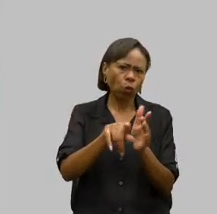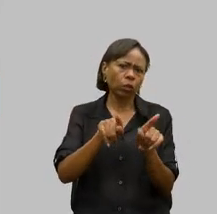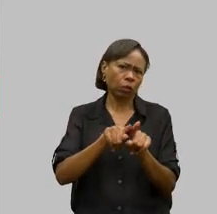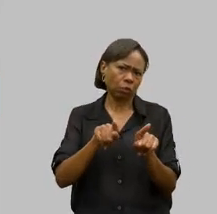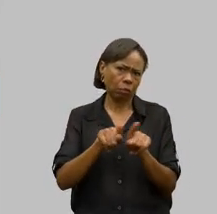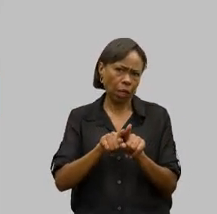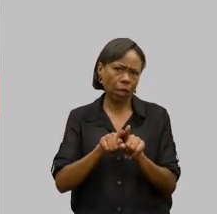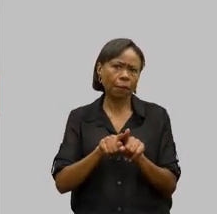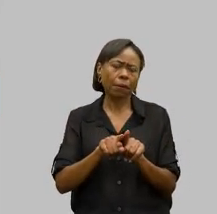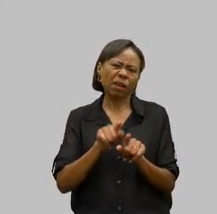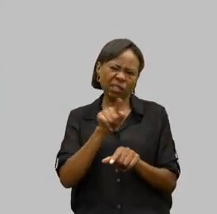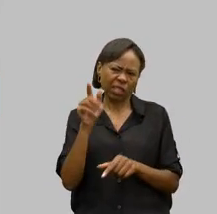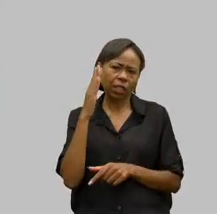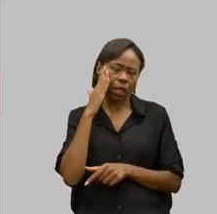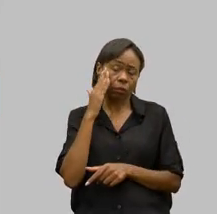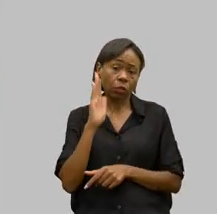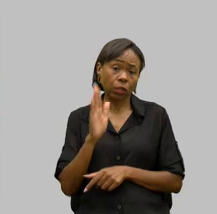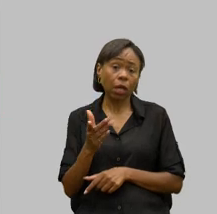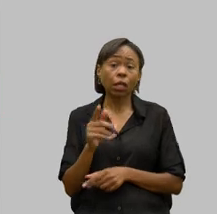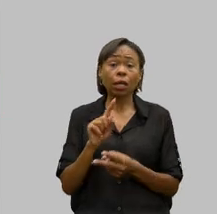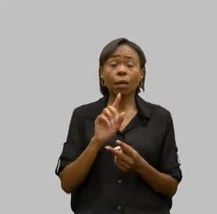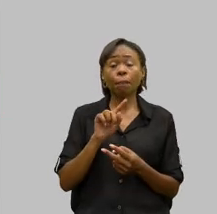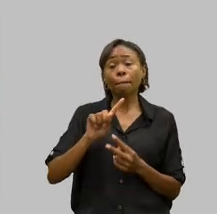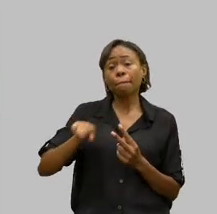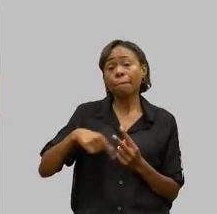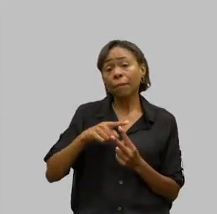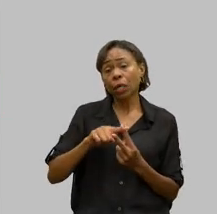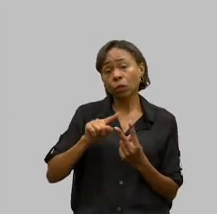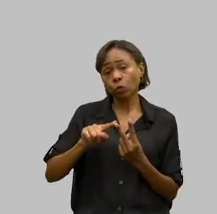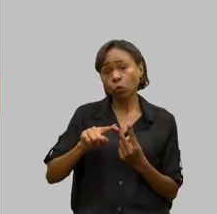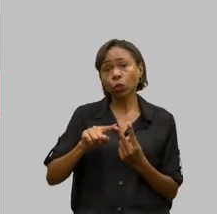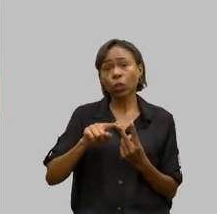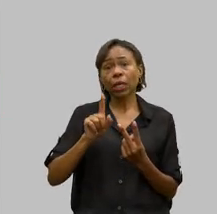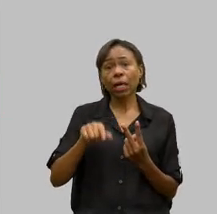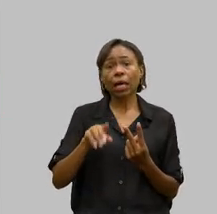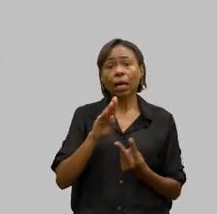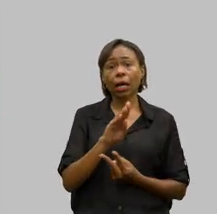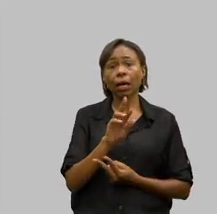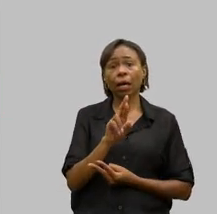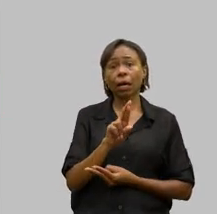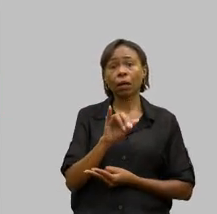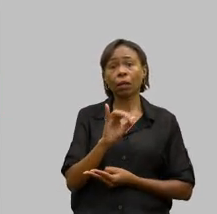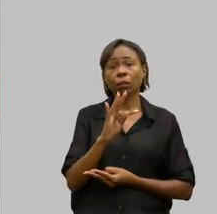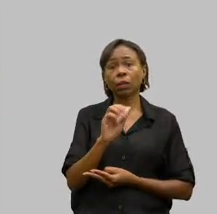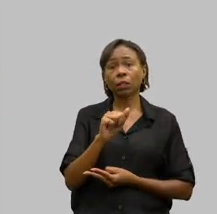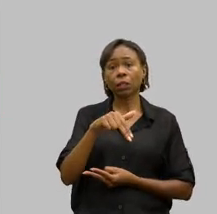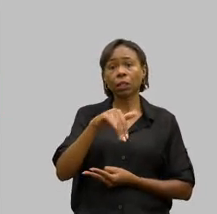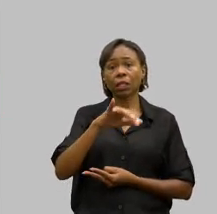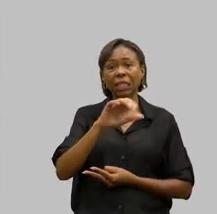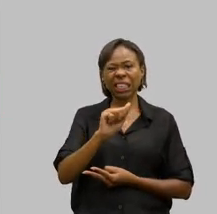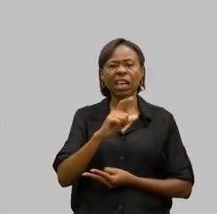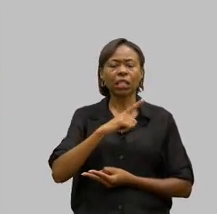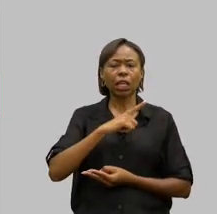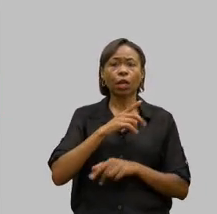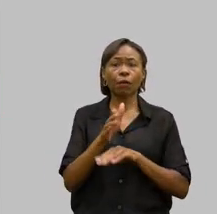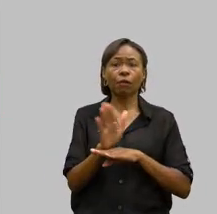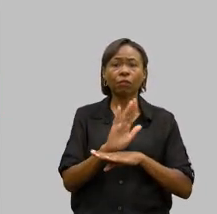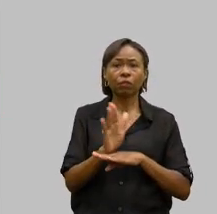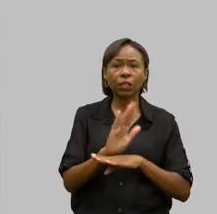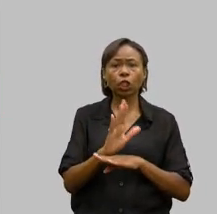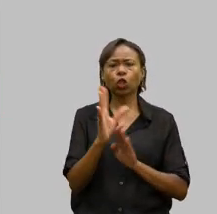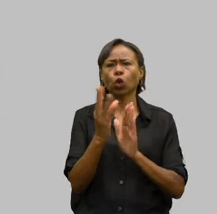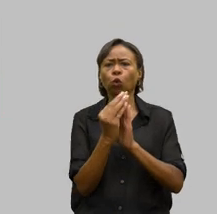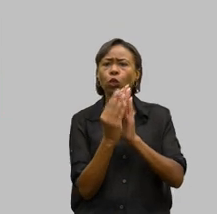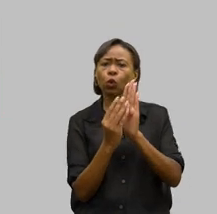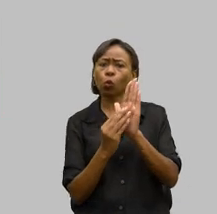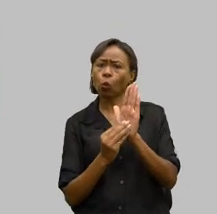recentemente, duas ferramentas importantes, a Britânica, que apresenta vídeos, conteúdos digitais, que facilitam, às vezes, na hora de fazer